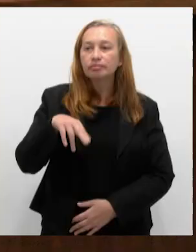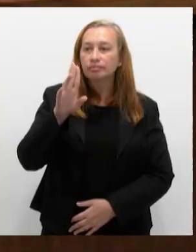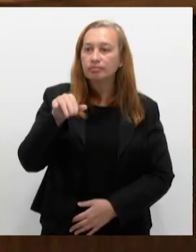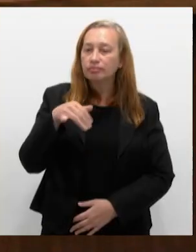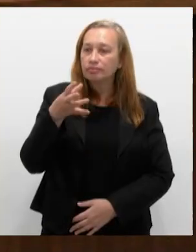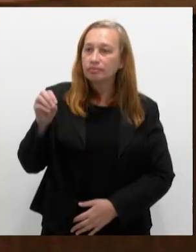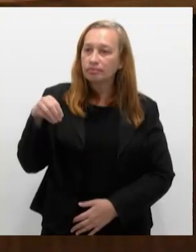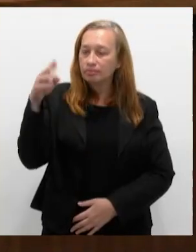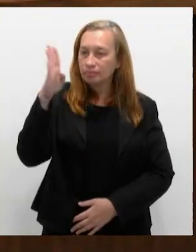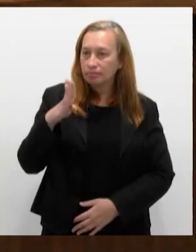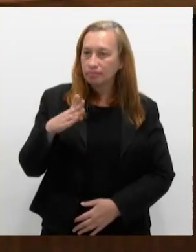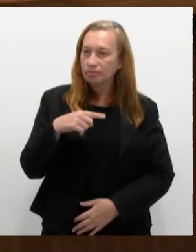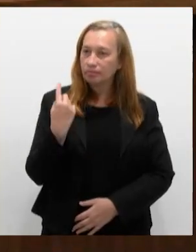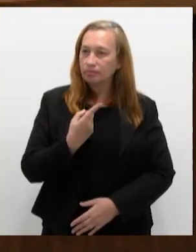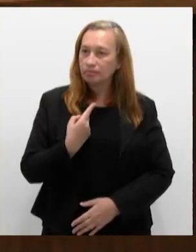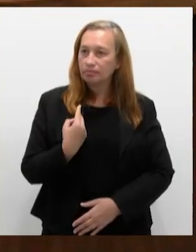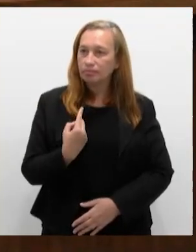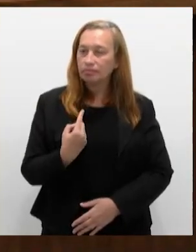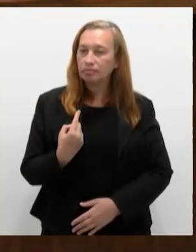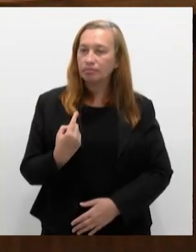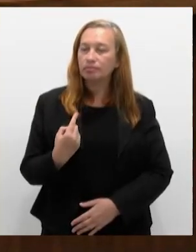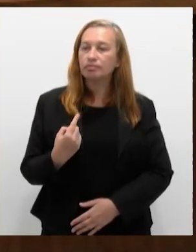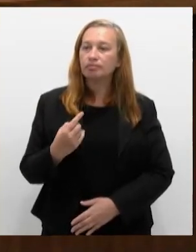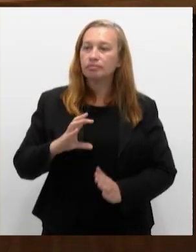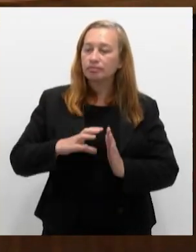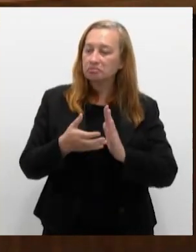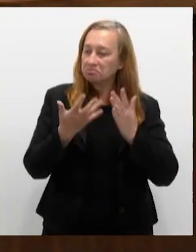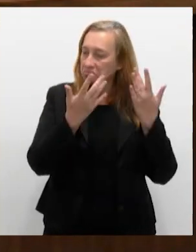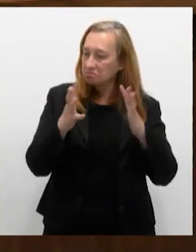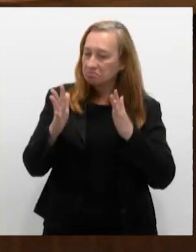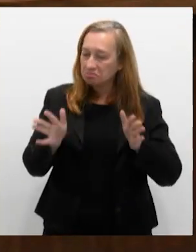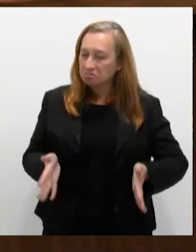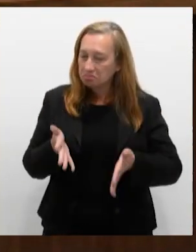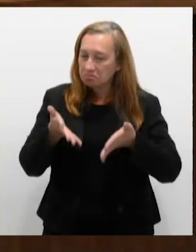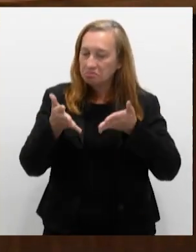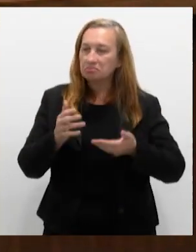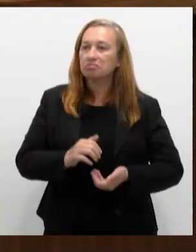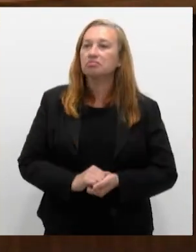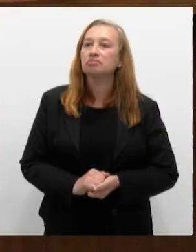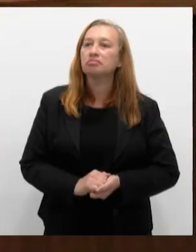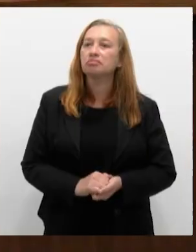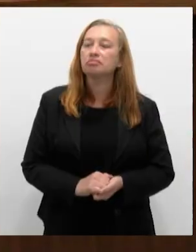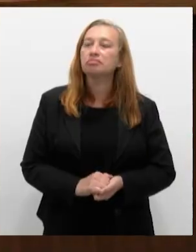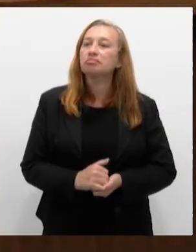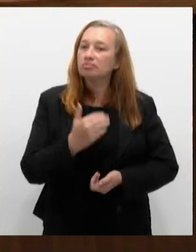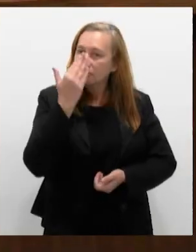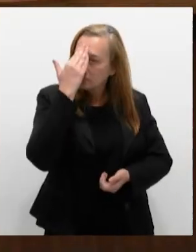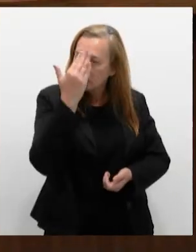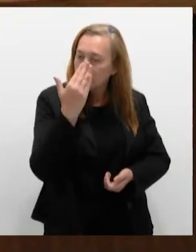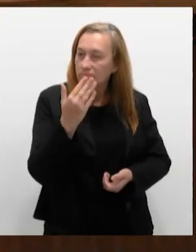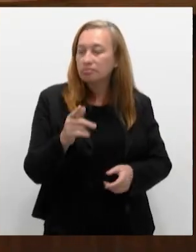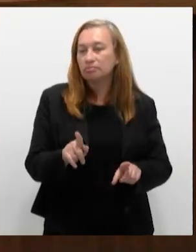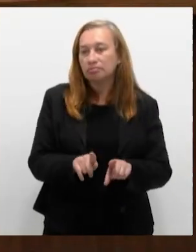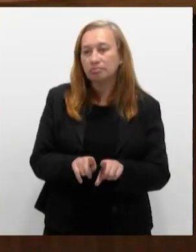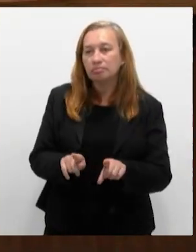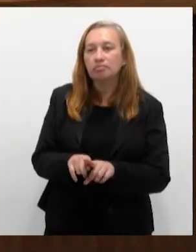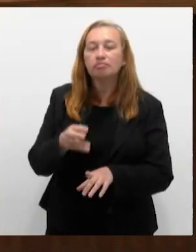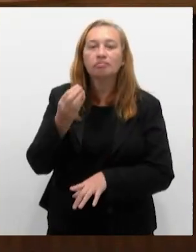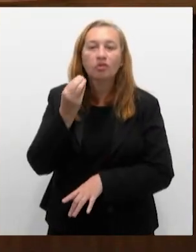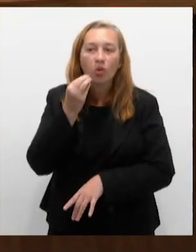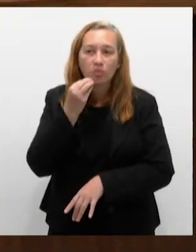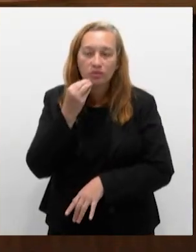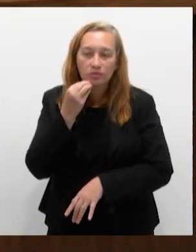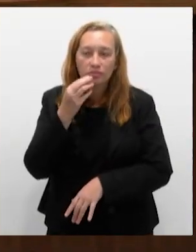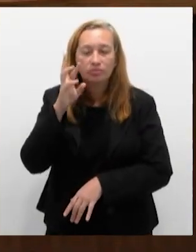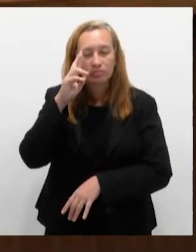presidente. Primeiramente, eu gostaria de parabenizar Vossa Excelência pela iniciativa e agradecer ao mesmo tempo pela oportunidade